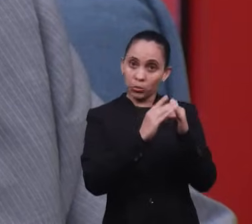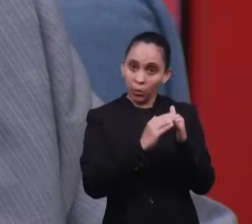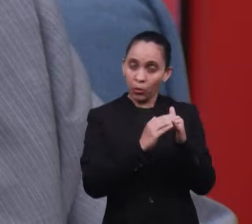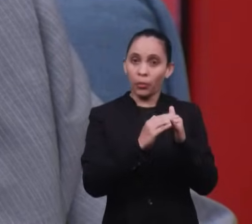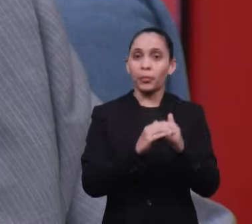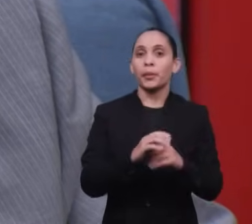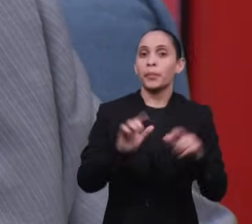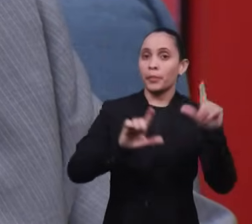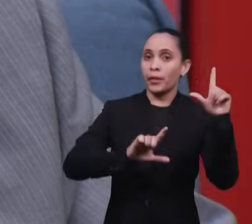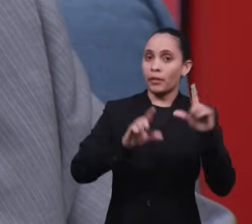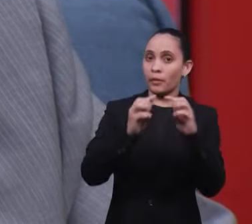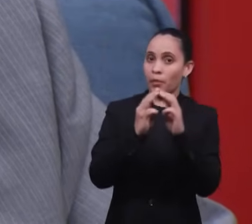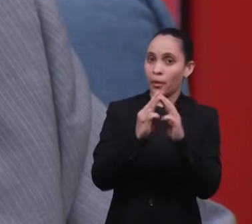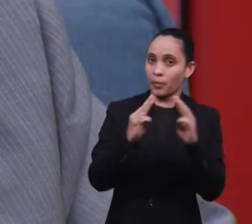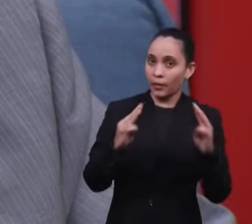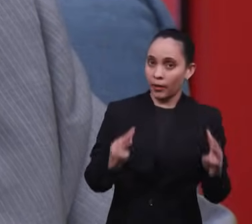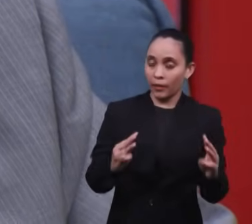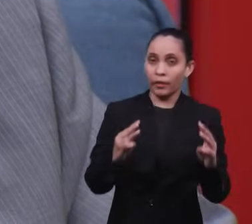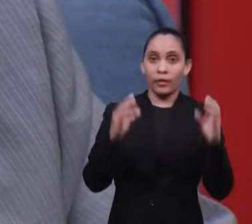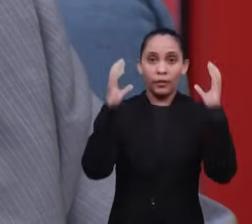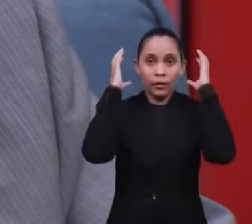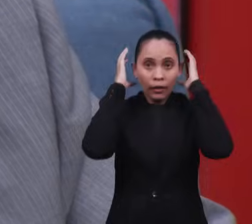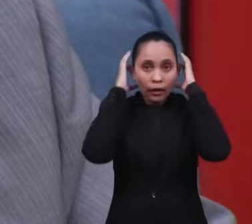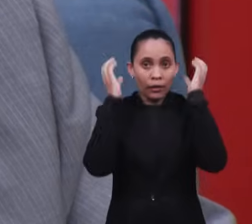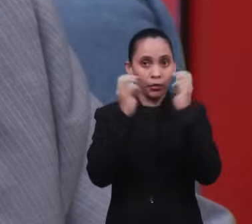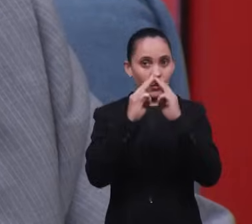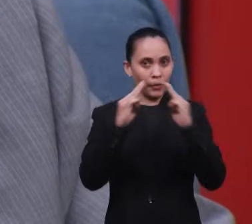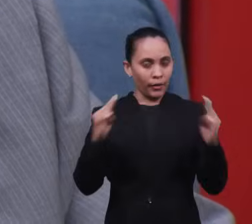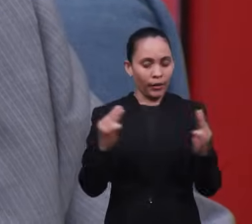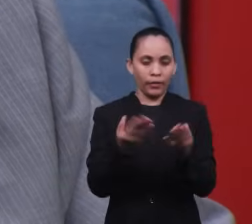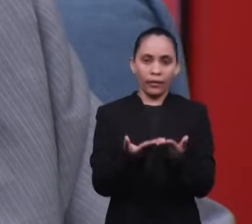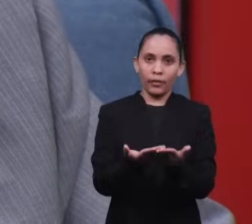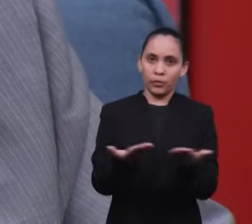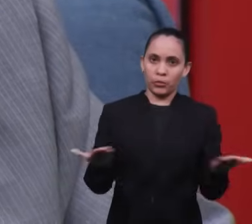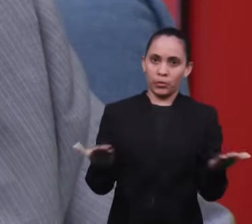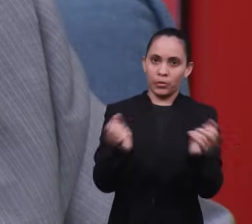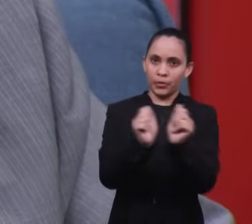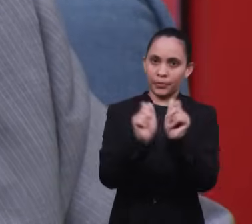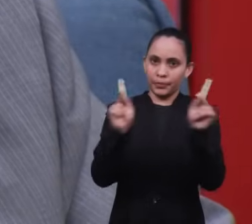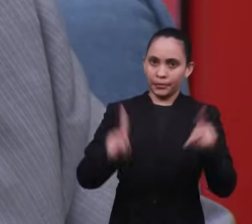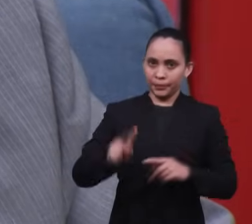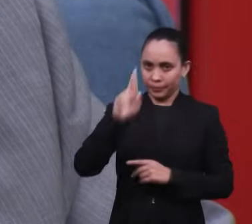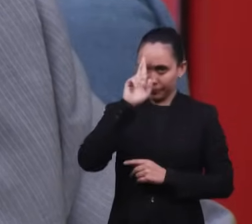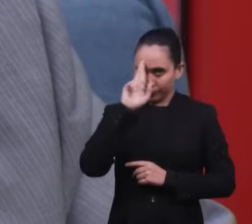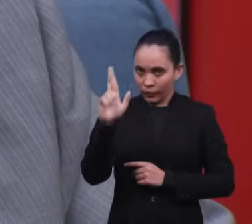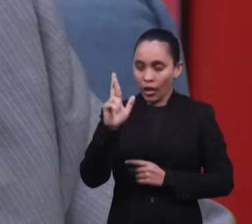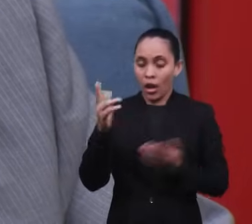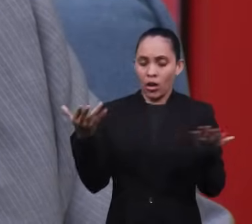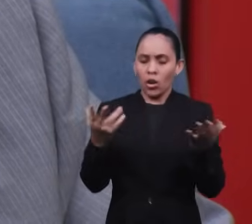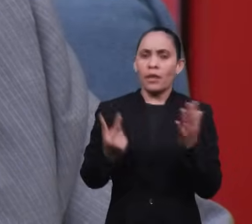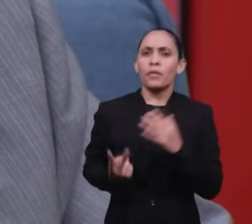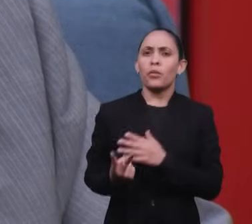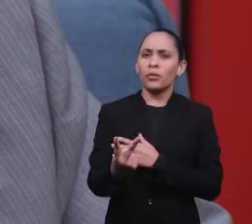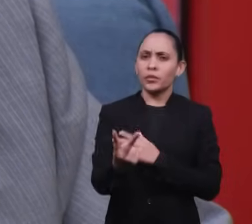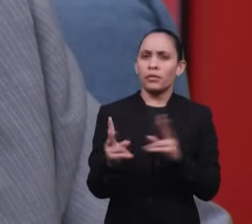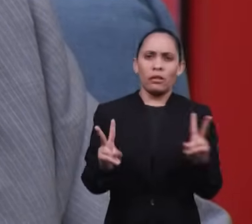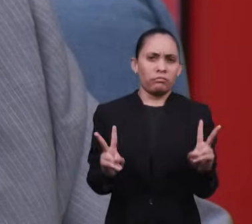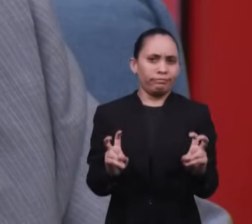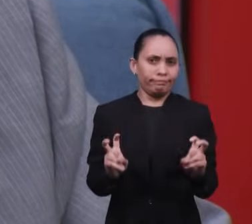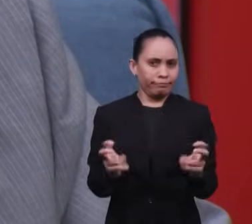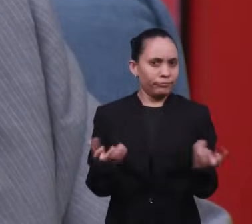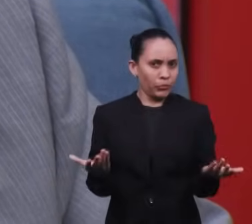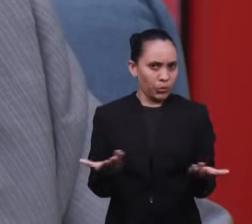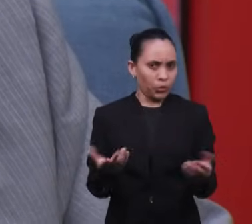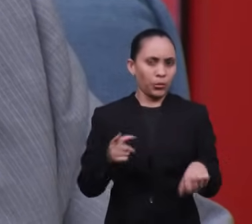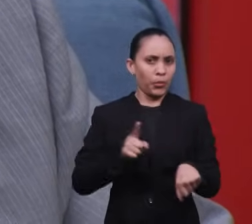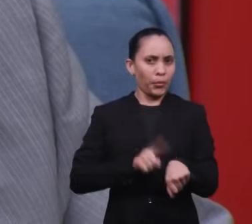YouTube, pela TV Web, Rádio Manaim, a todos a paz do Senhor. Nós vamos continuar com o nosso